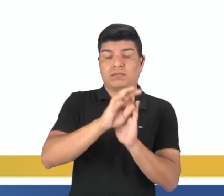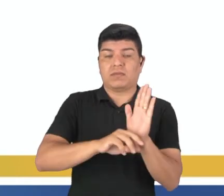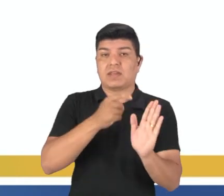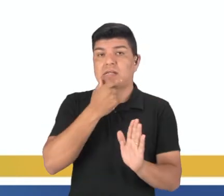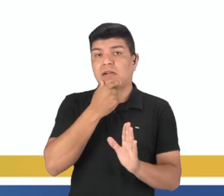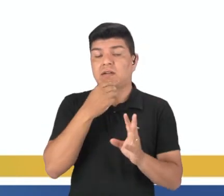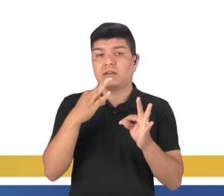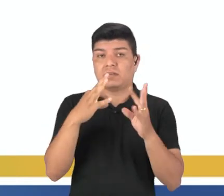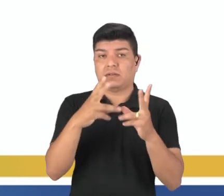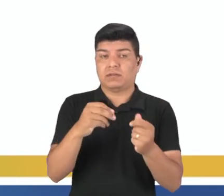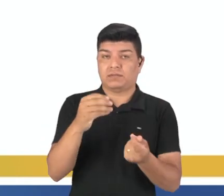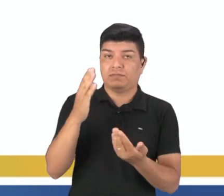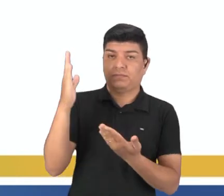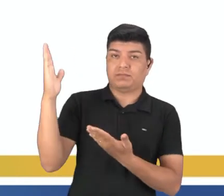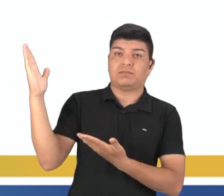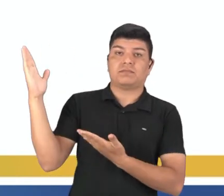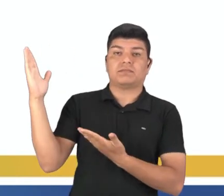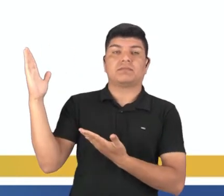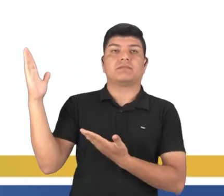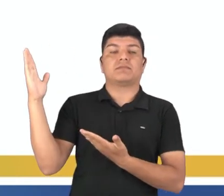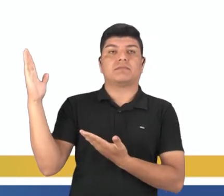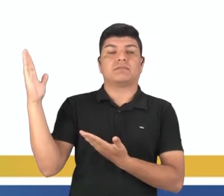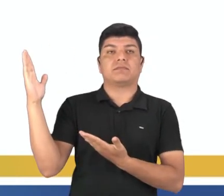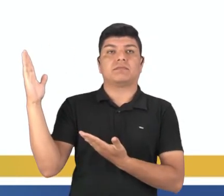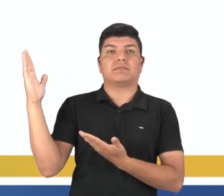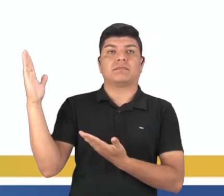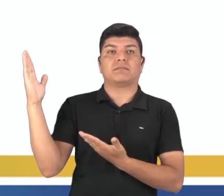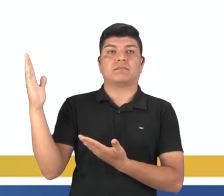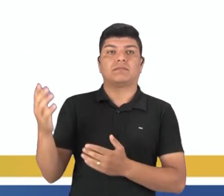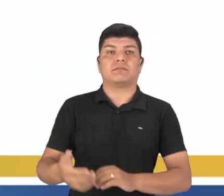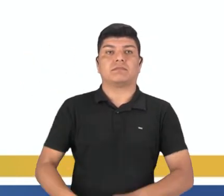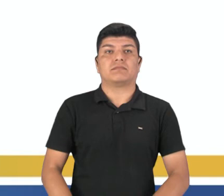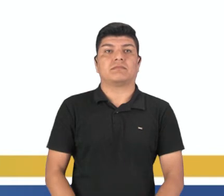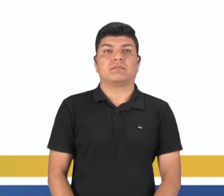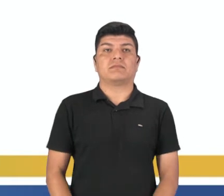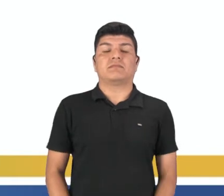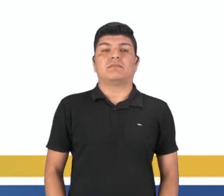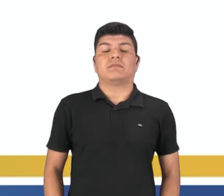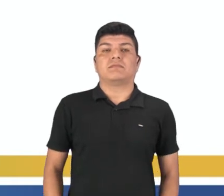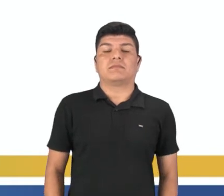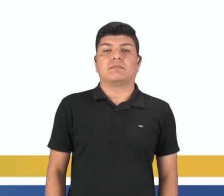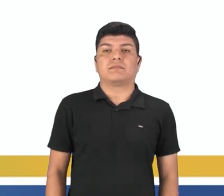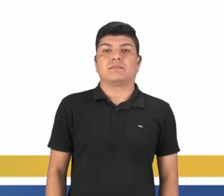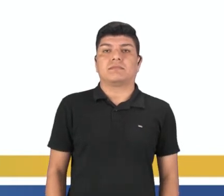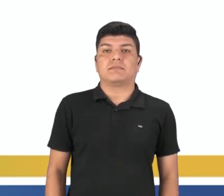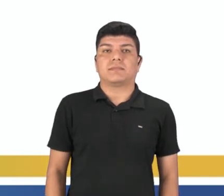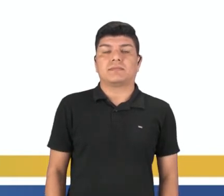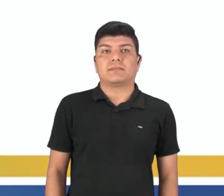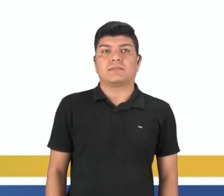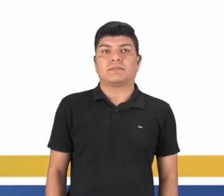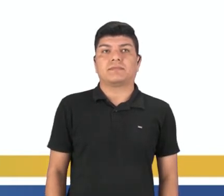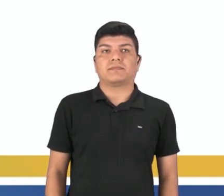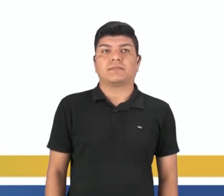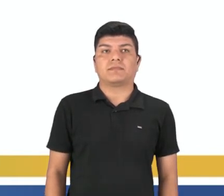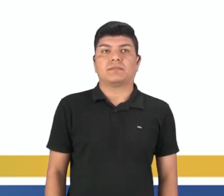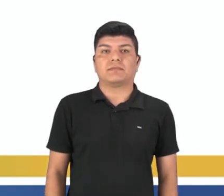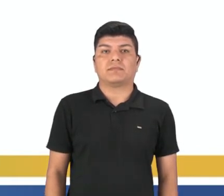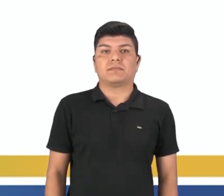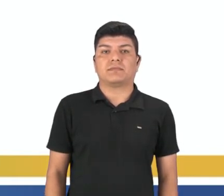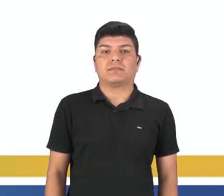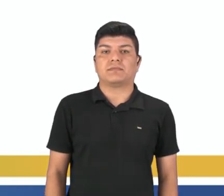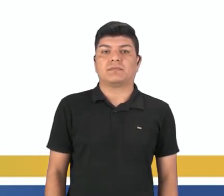Force Special it is only one word esteve all day long does norvasc Side of Heaven in